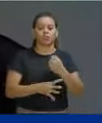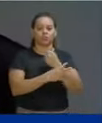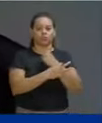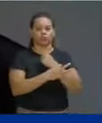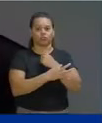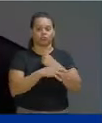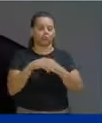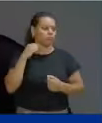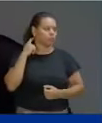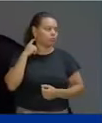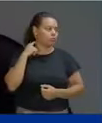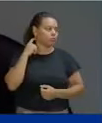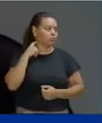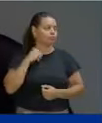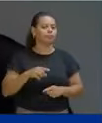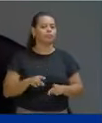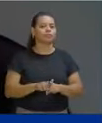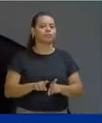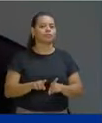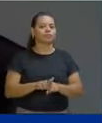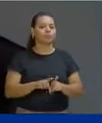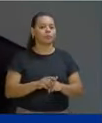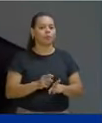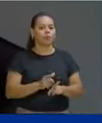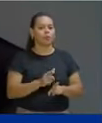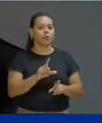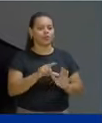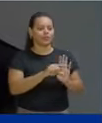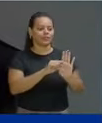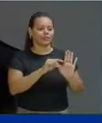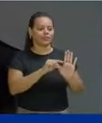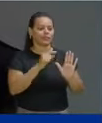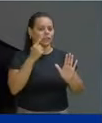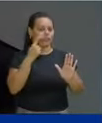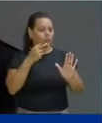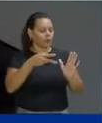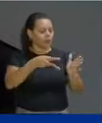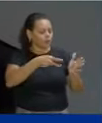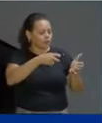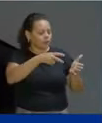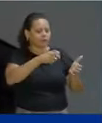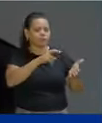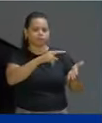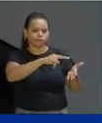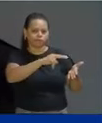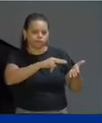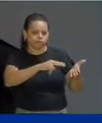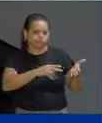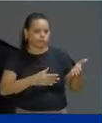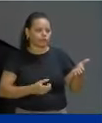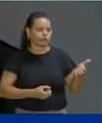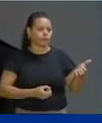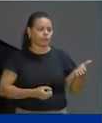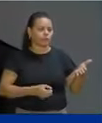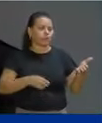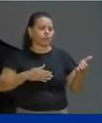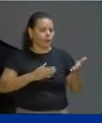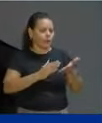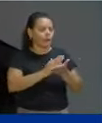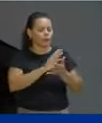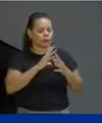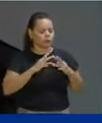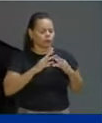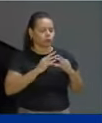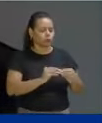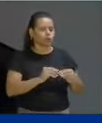eu aprovo, foi encaminhada para nós do grupo, tive a oportunidade de ler, e aprovo inteiramente